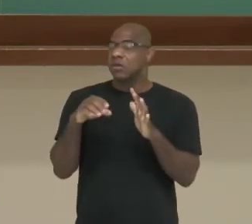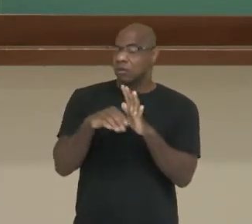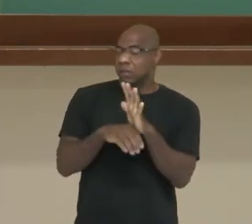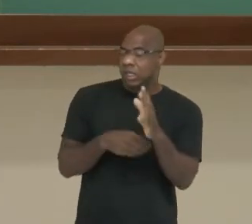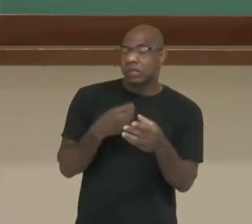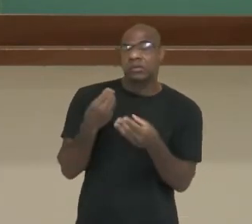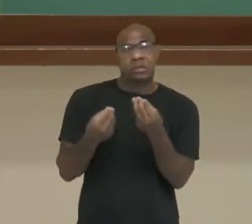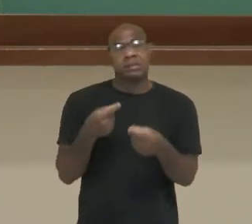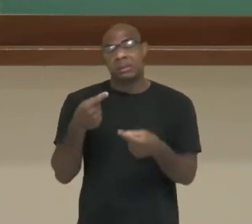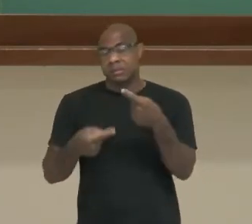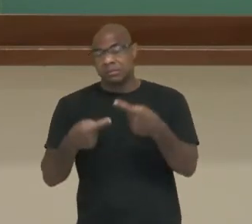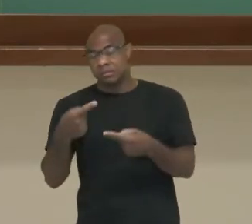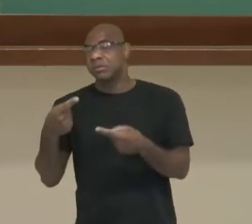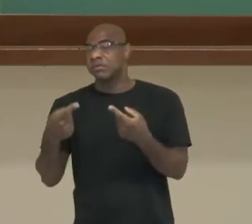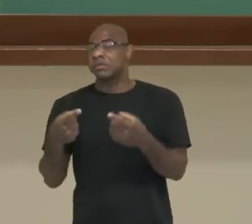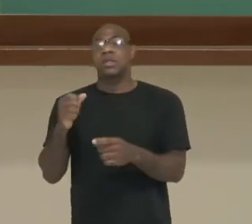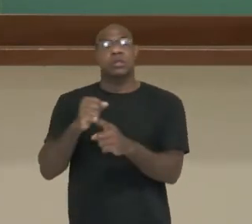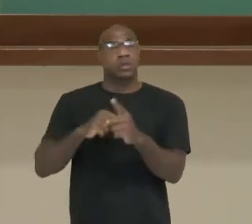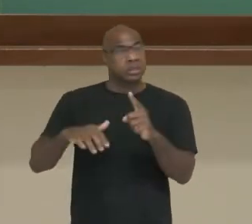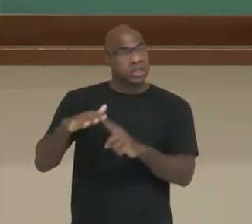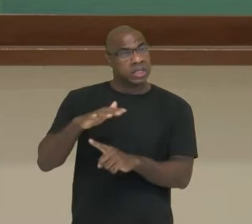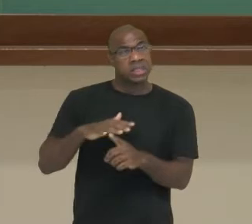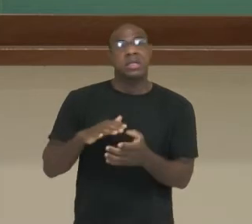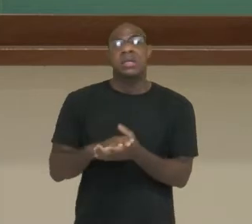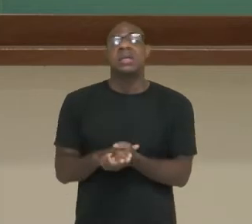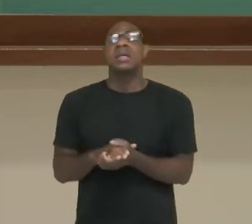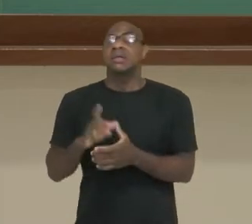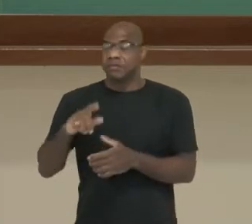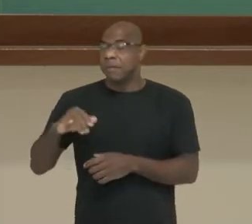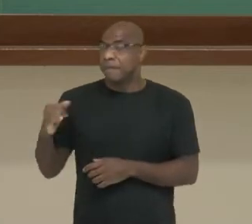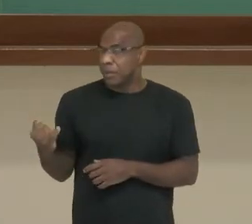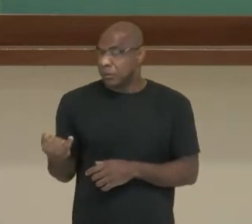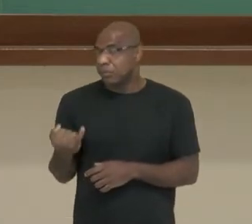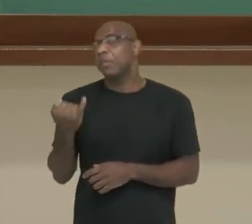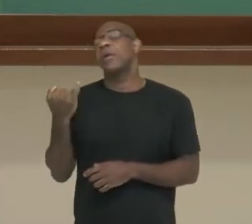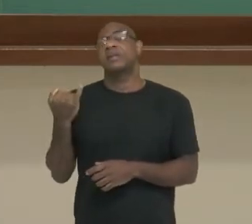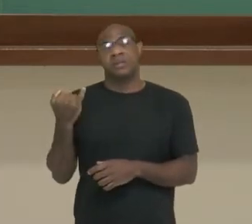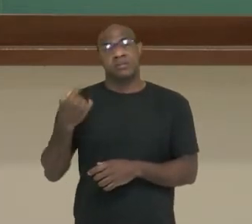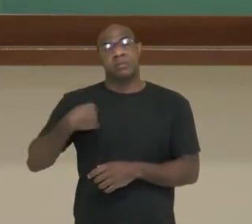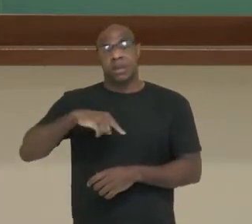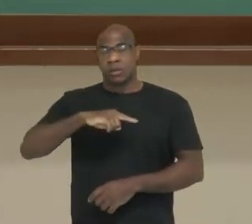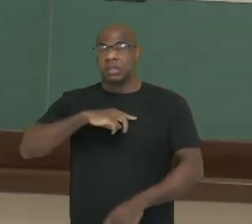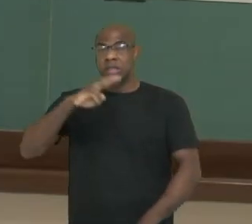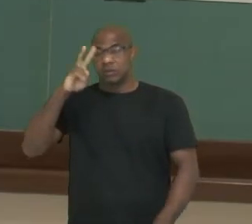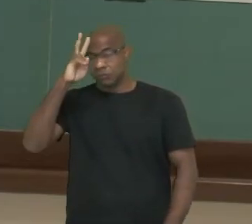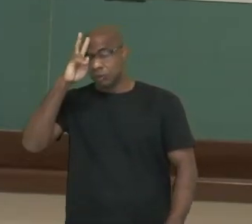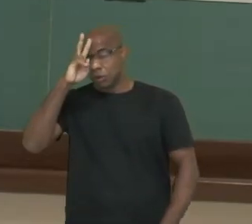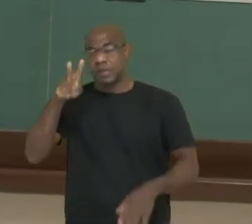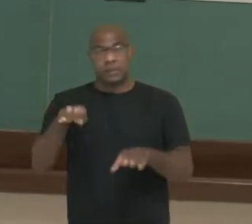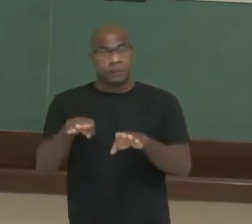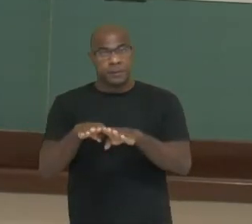questões políticas e sociais. Então o Teatro de Arena foi muito importante para a nossa história.